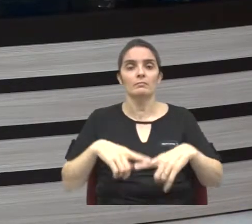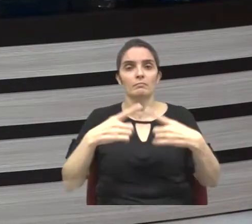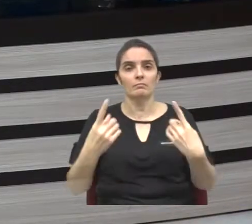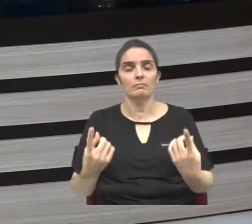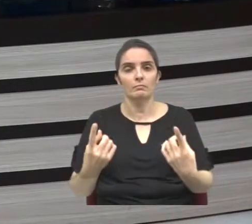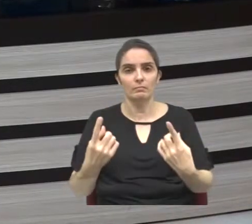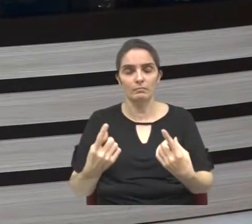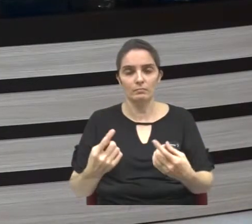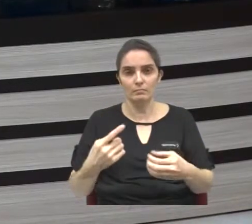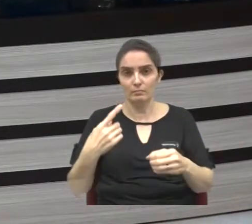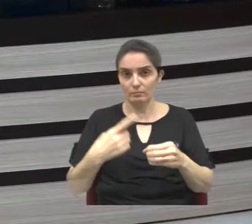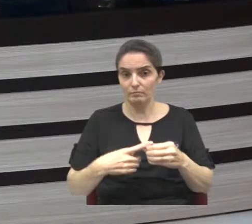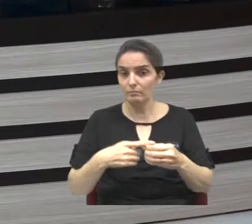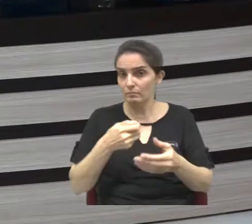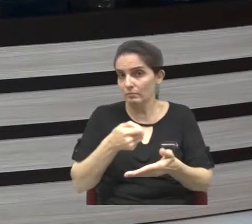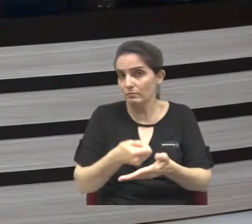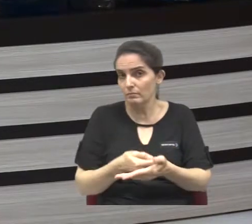conta.